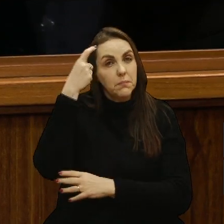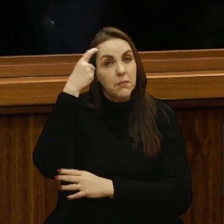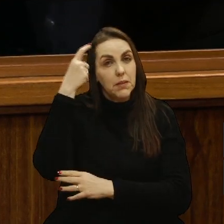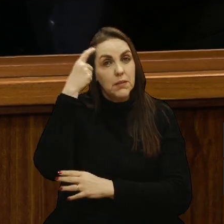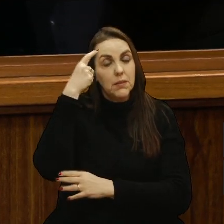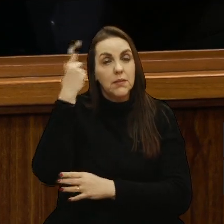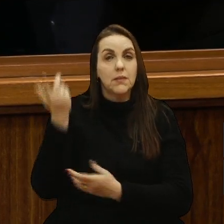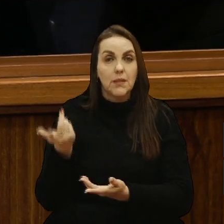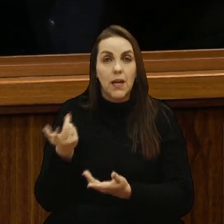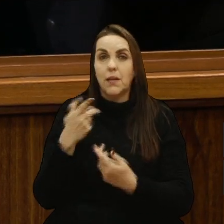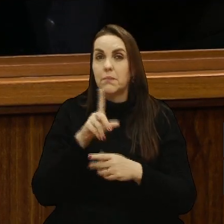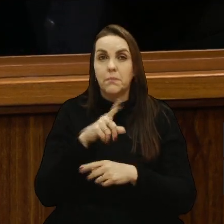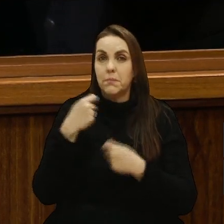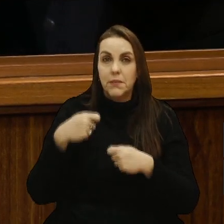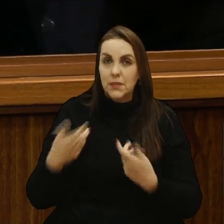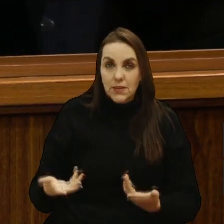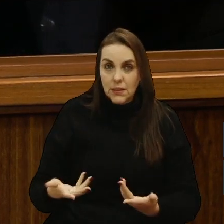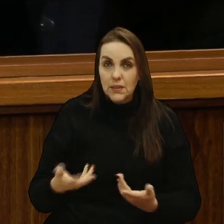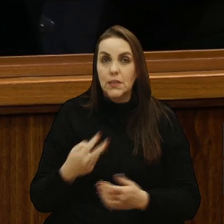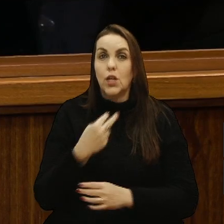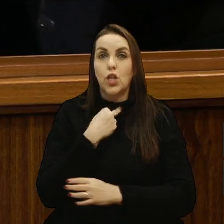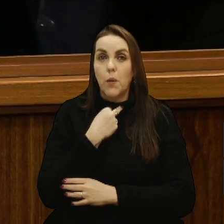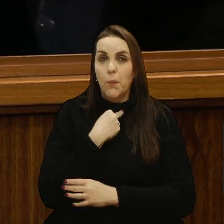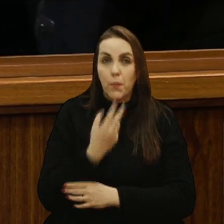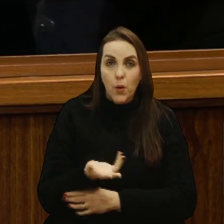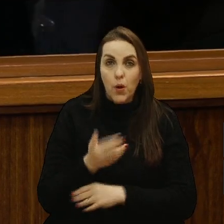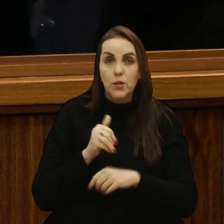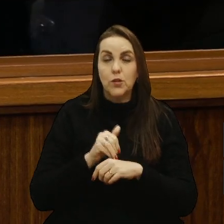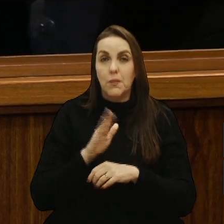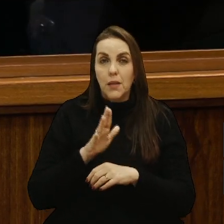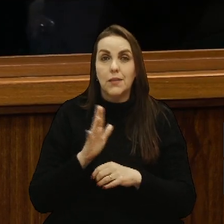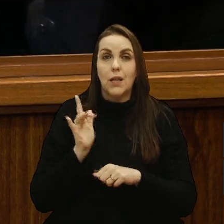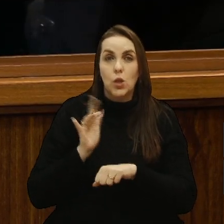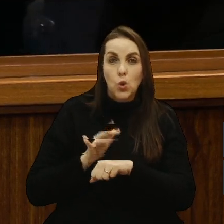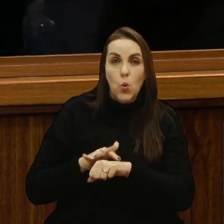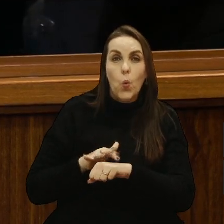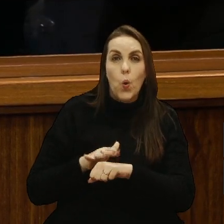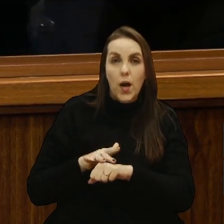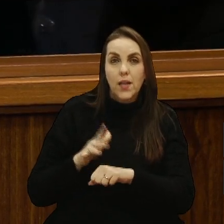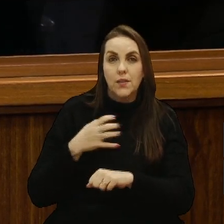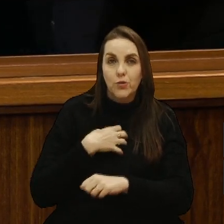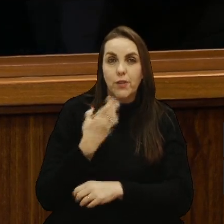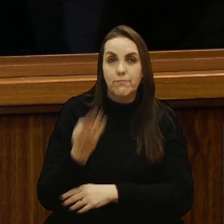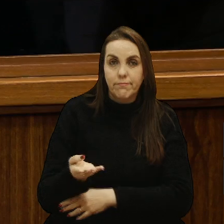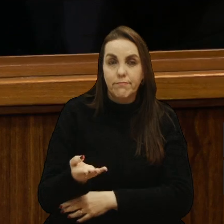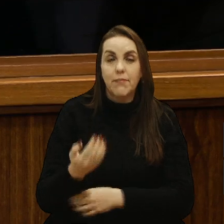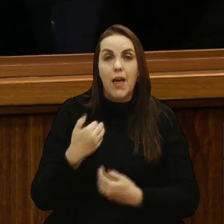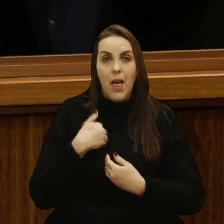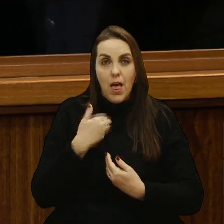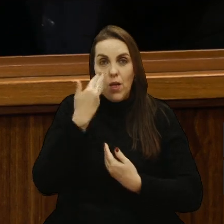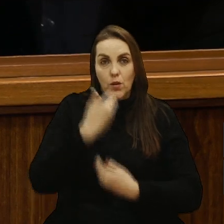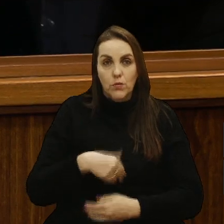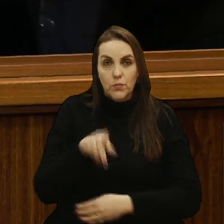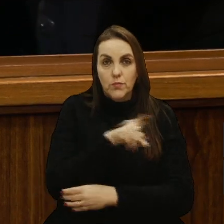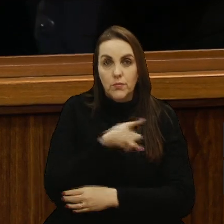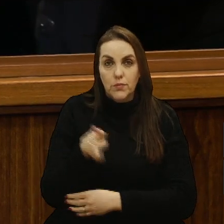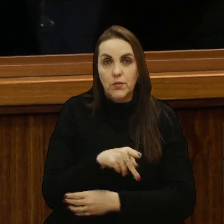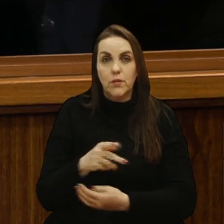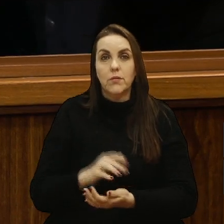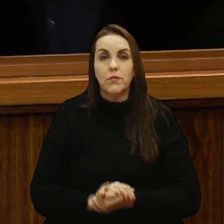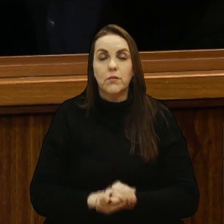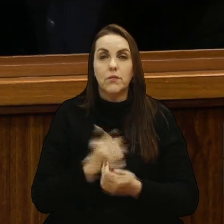que ele não precisa e não pode mais estar adoecido como ele está. Eu sou professora e